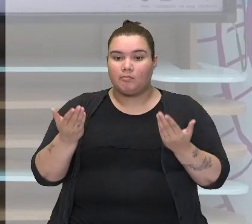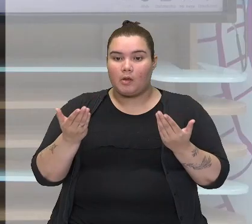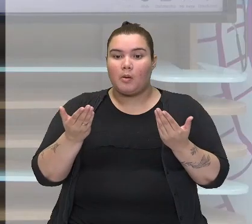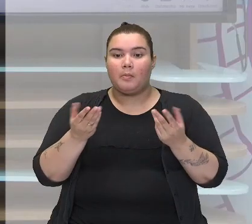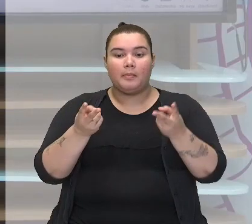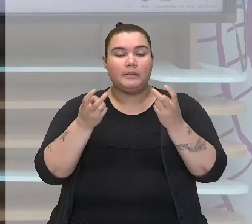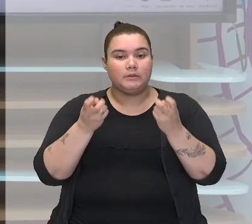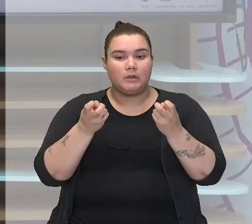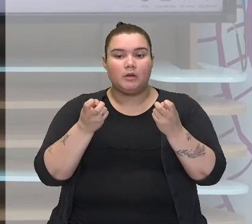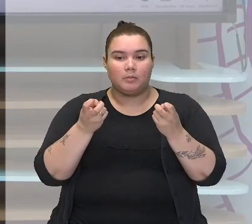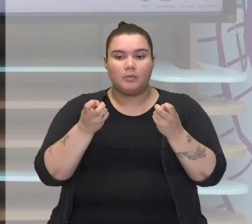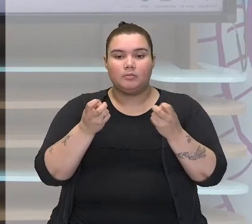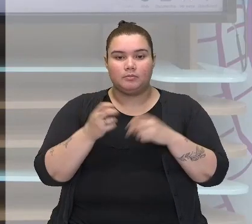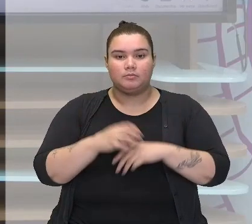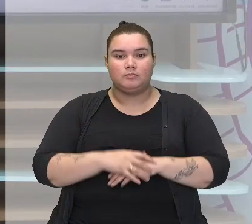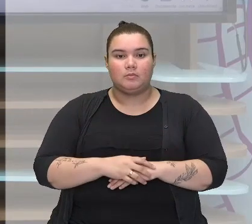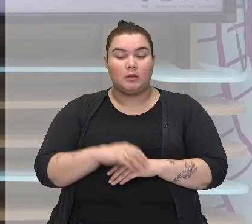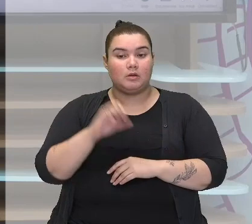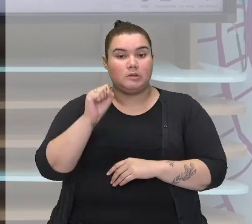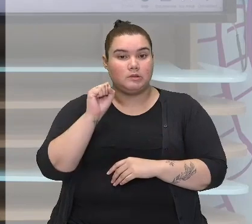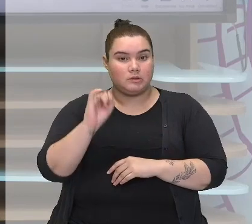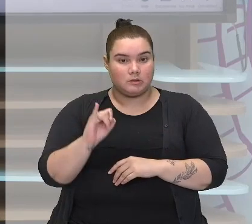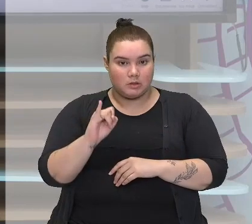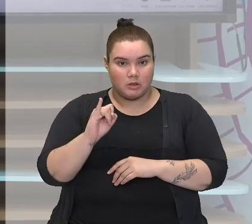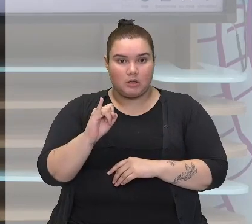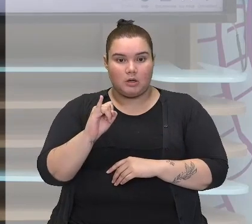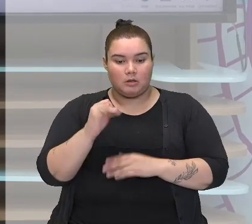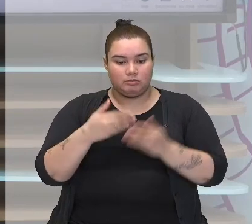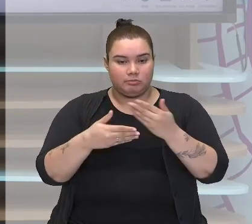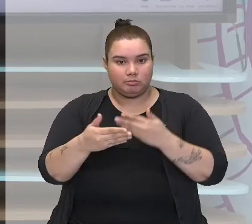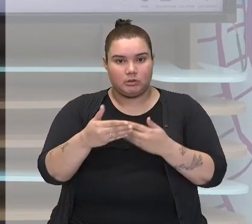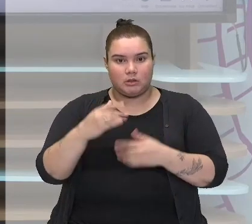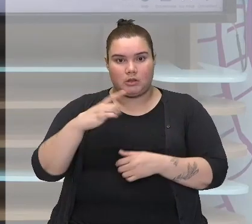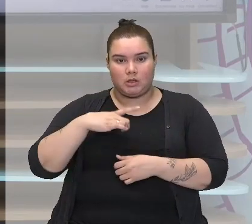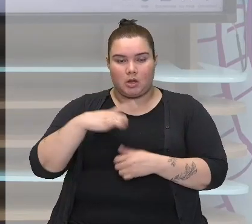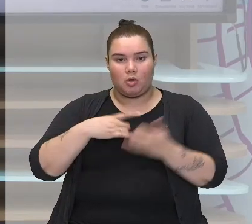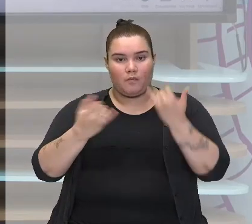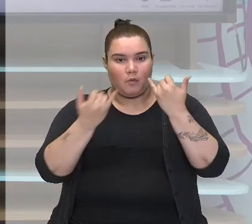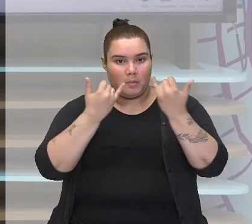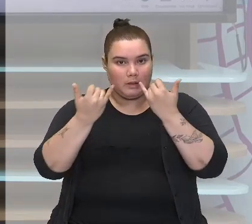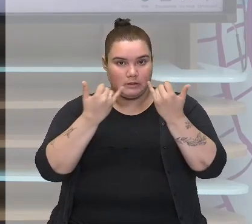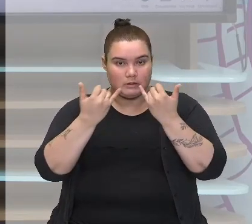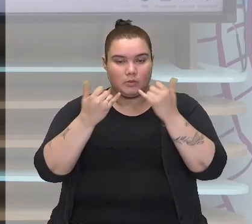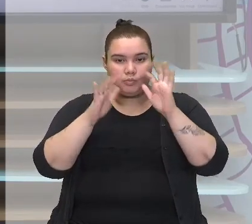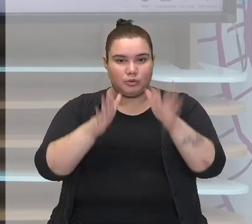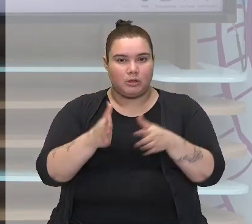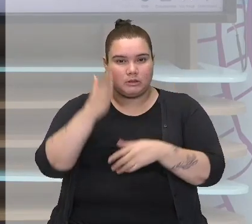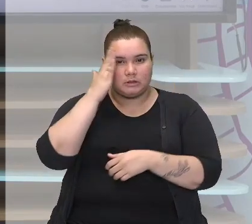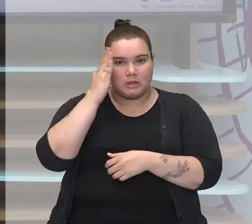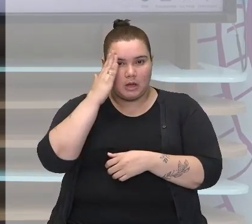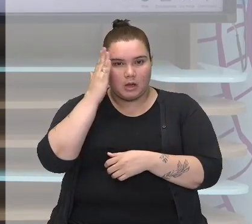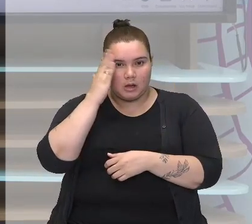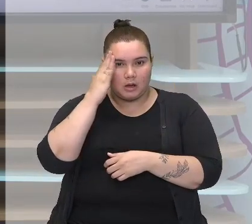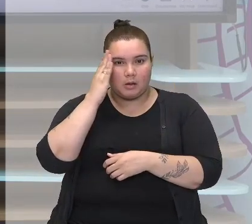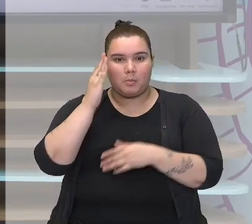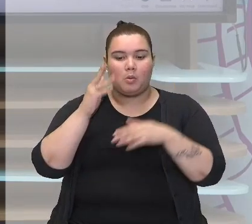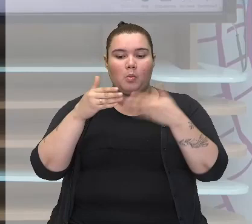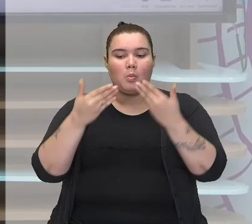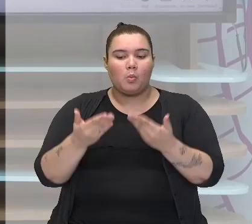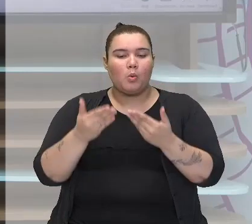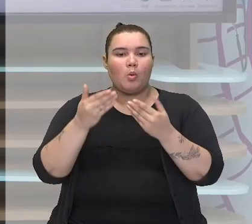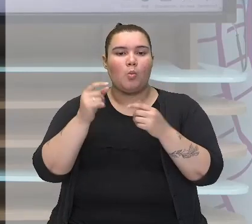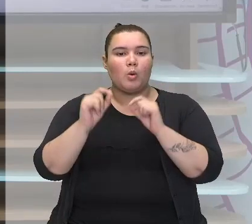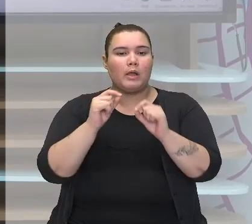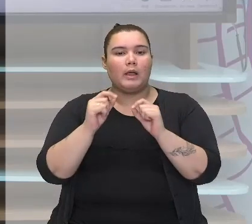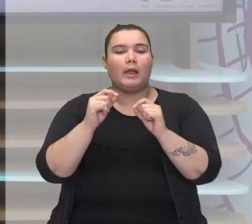bem, olha só. Se depois que você recebe a informação, né, do objeto acoplado com